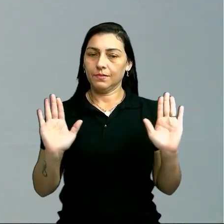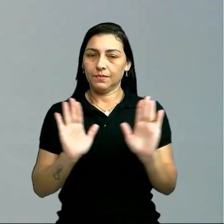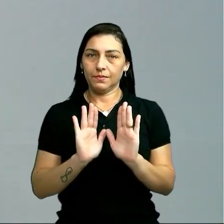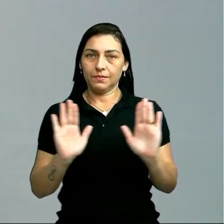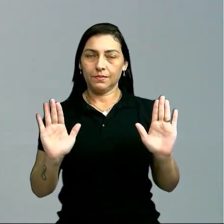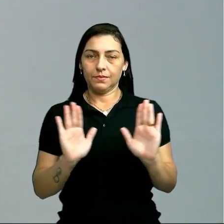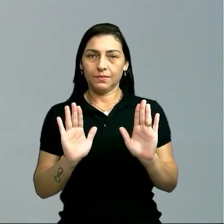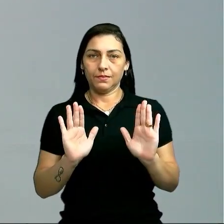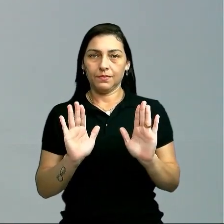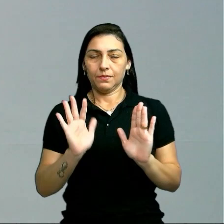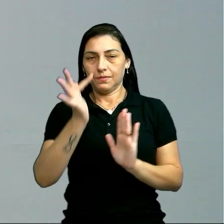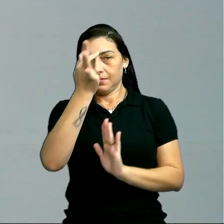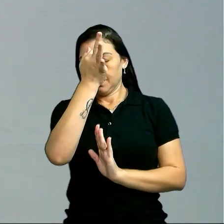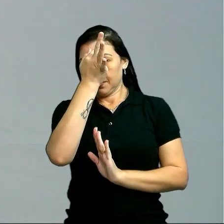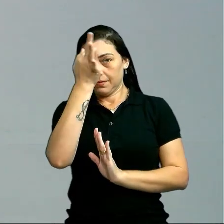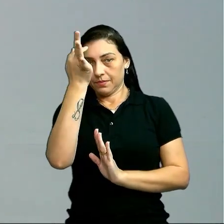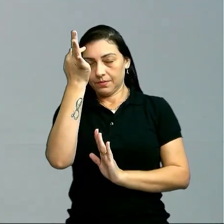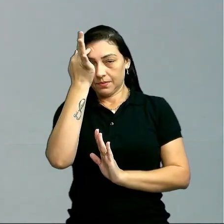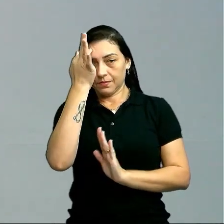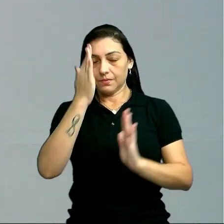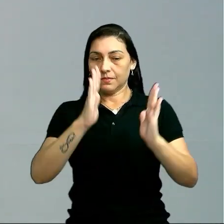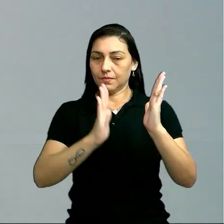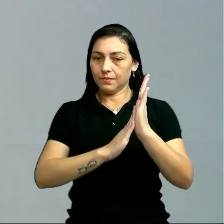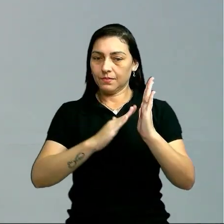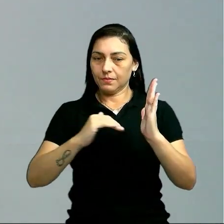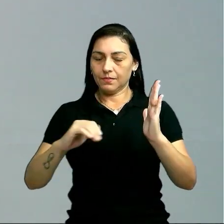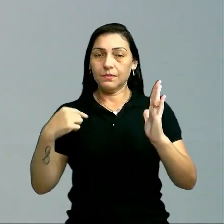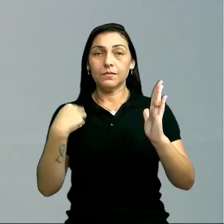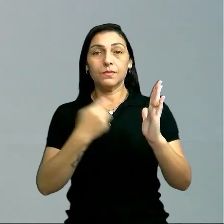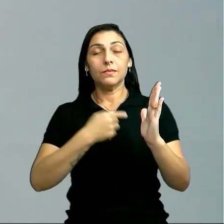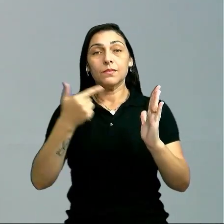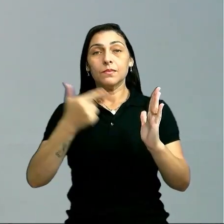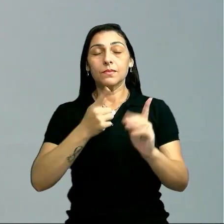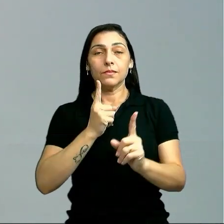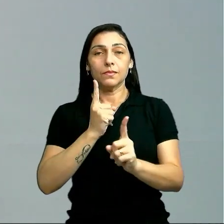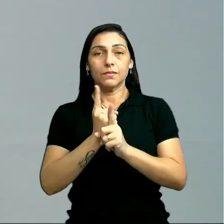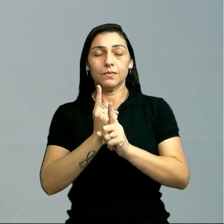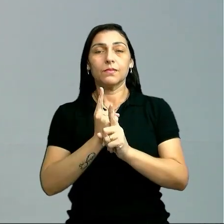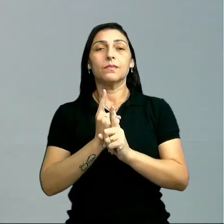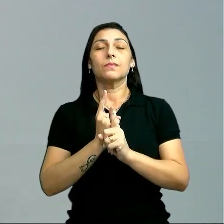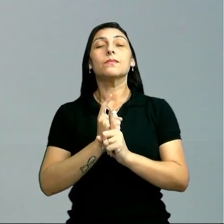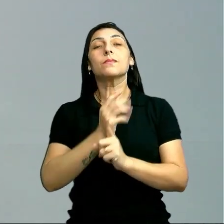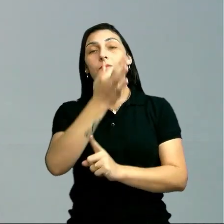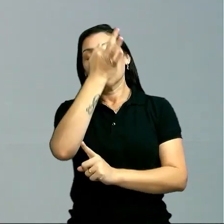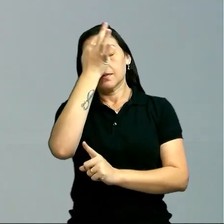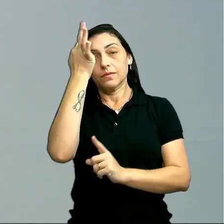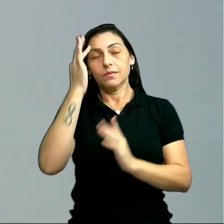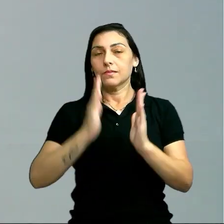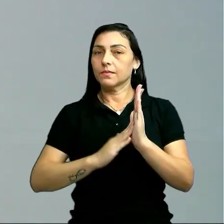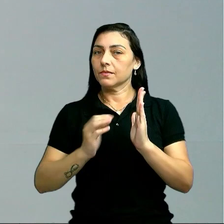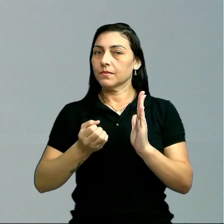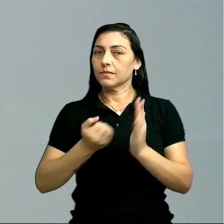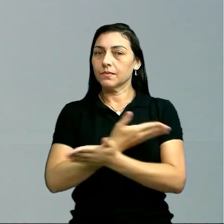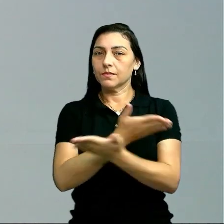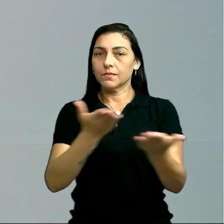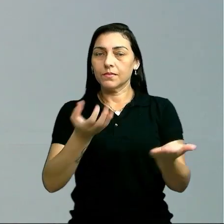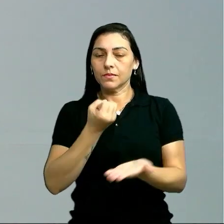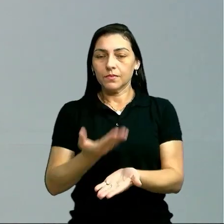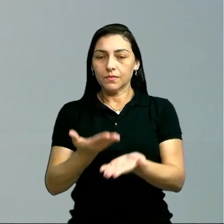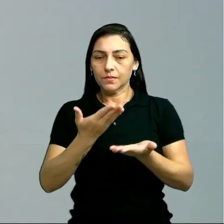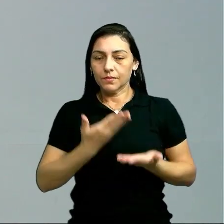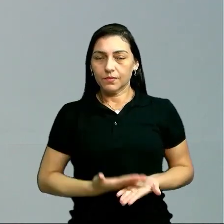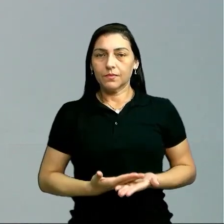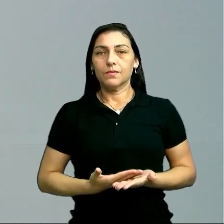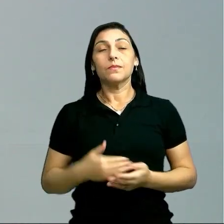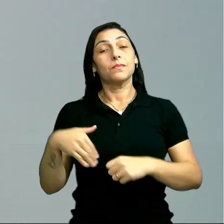Olá, filosofia estética. Esse é o nosso segundo encontro sobre filosofia estética. Sejam todos bem-vindos a